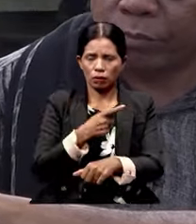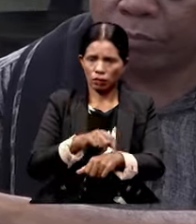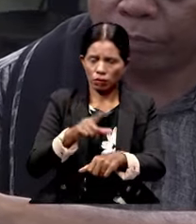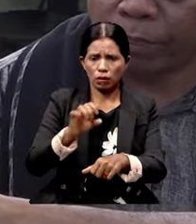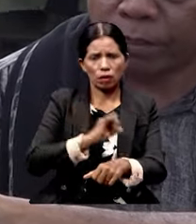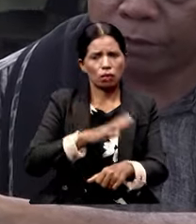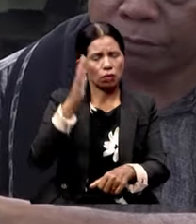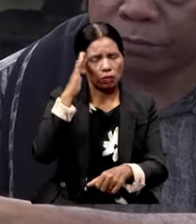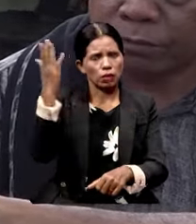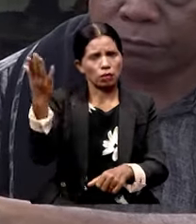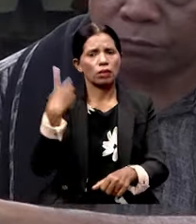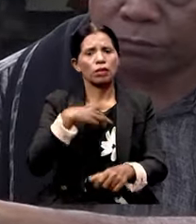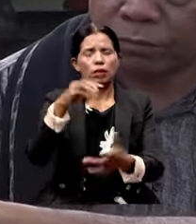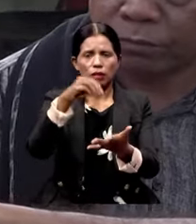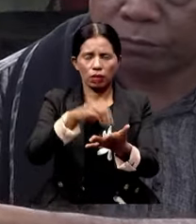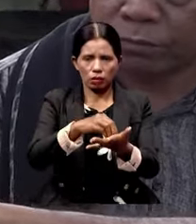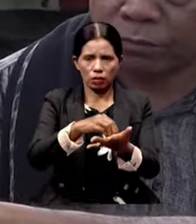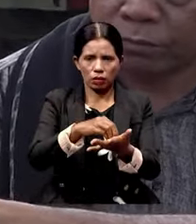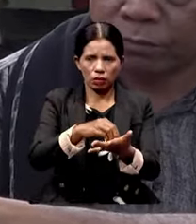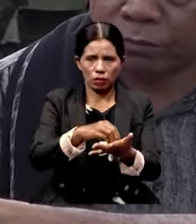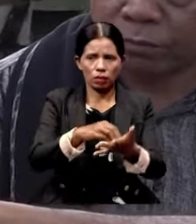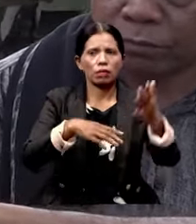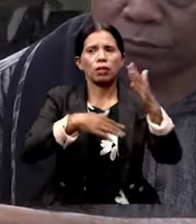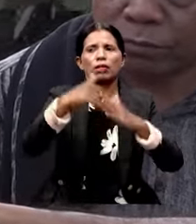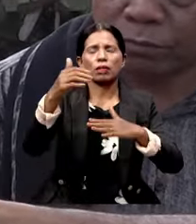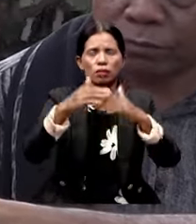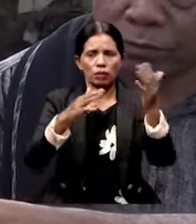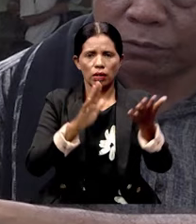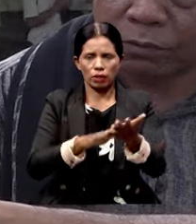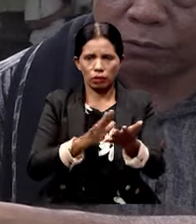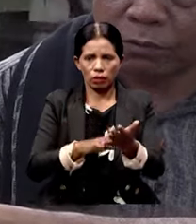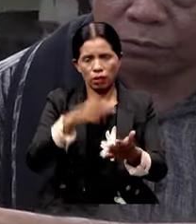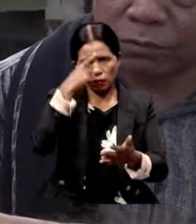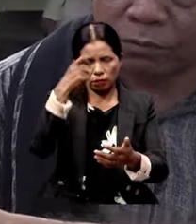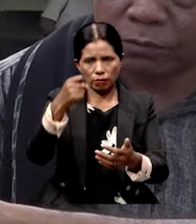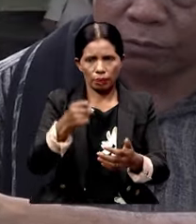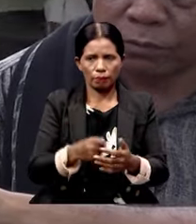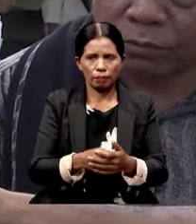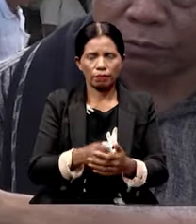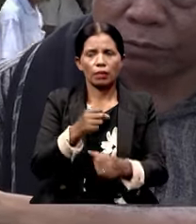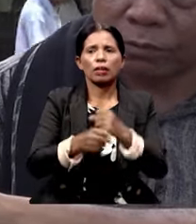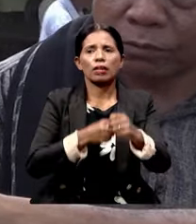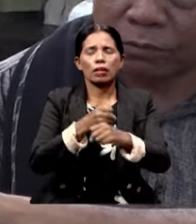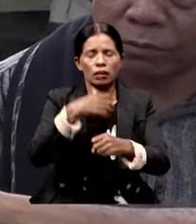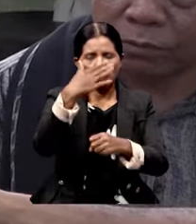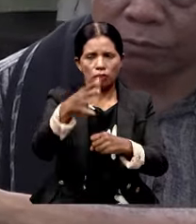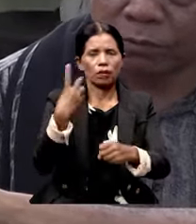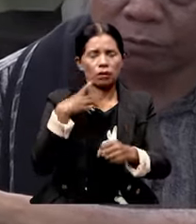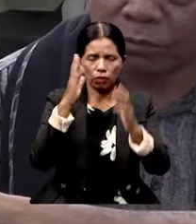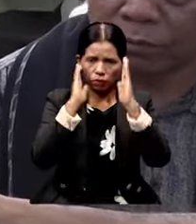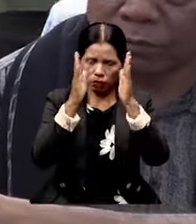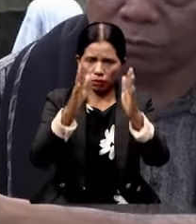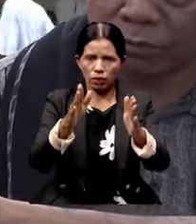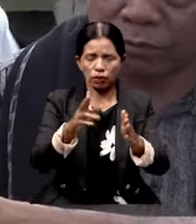Agora, nós vamos estar consideração da infraestrutura escolar. Também, tina oene e tania alvo maka